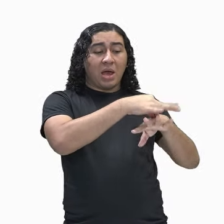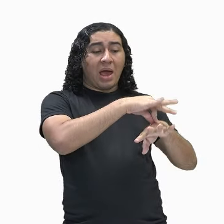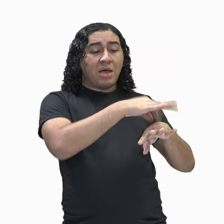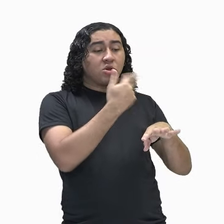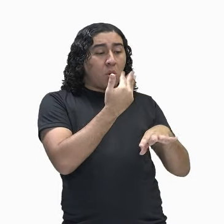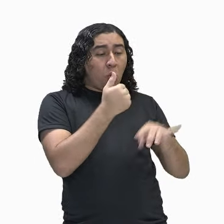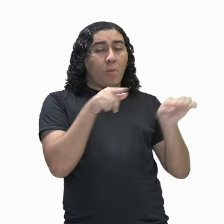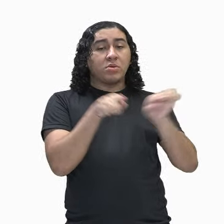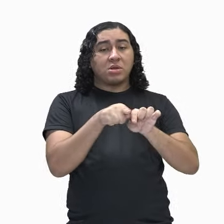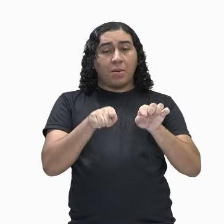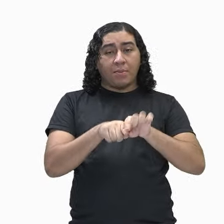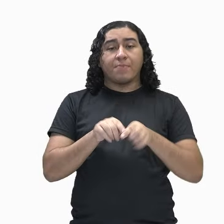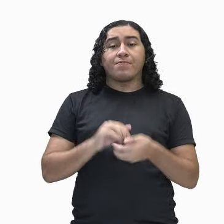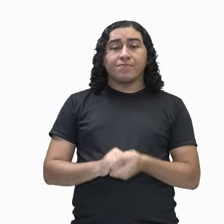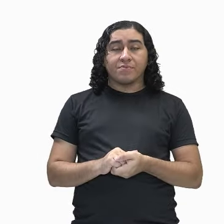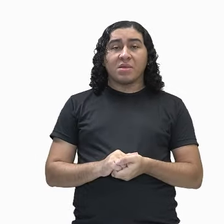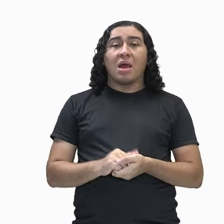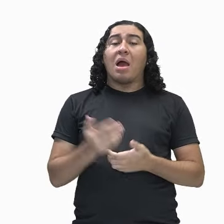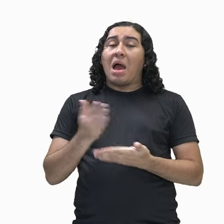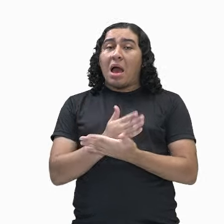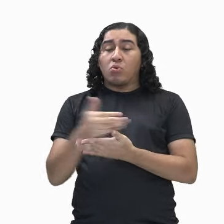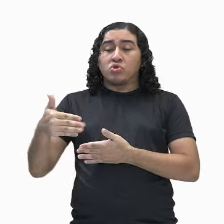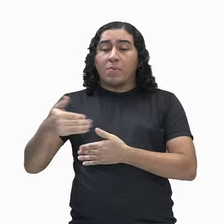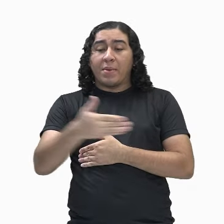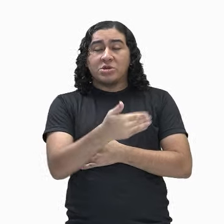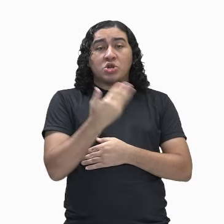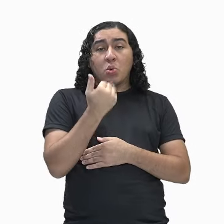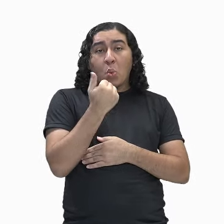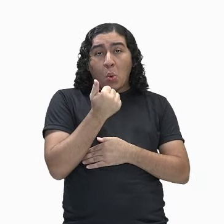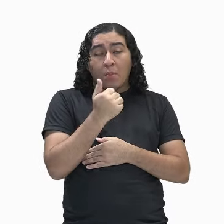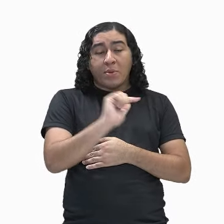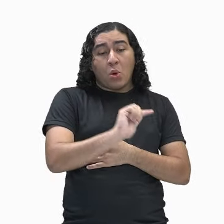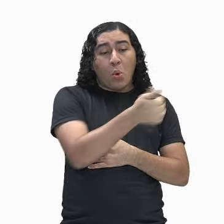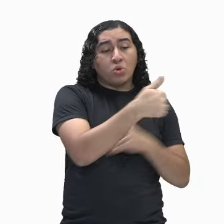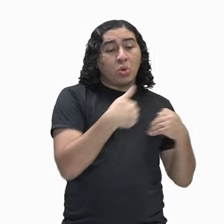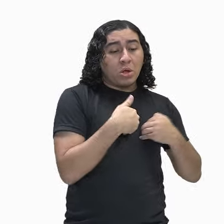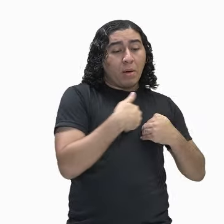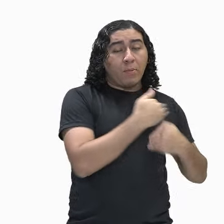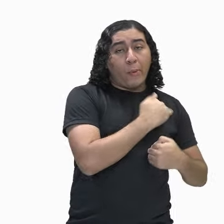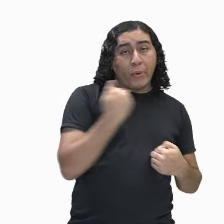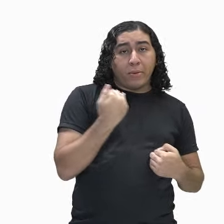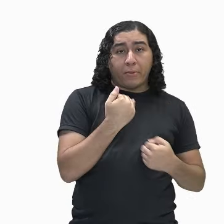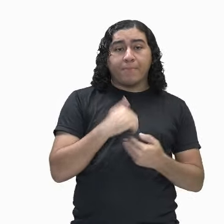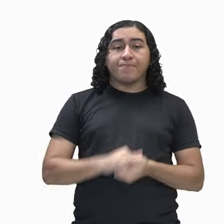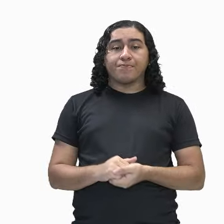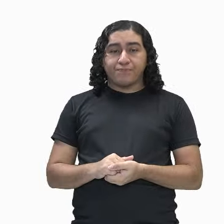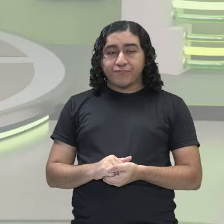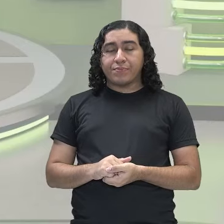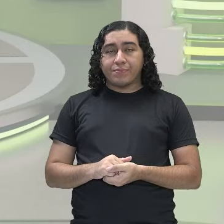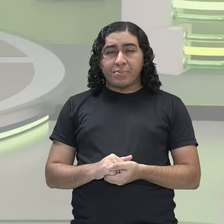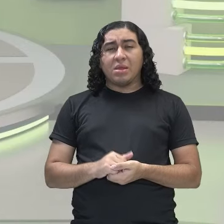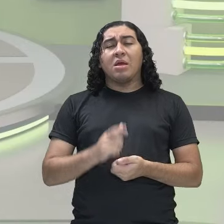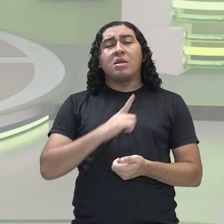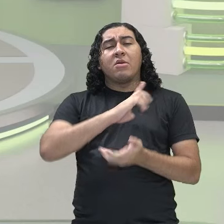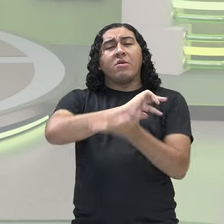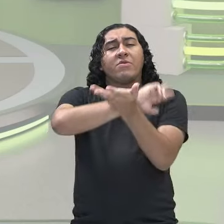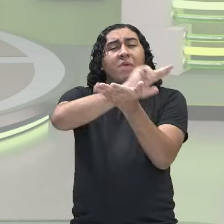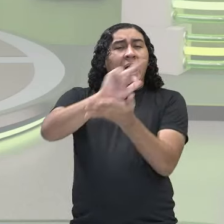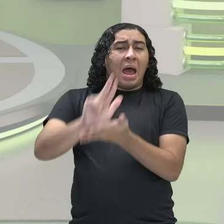e até dentritívoros, né? Então, como a gente já sabe que é um grupo bem diverso, existem também diversos